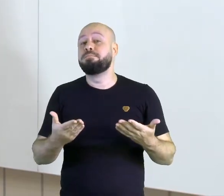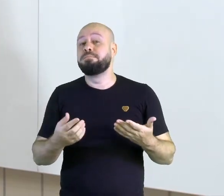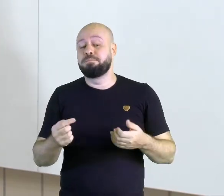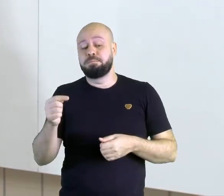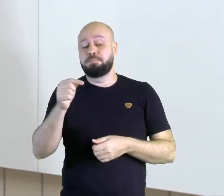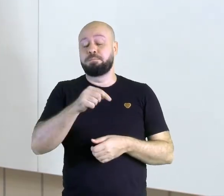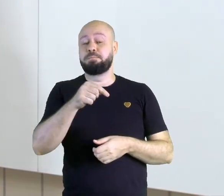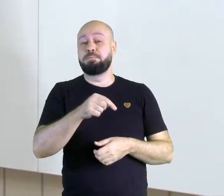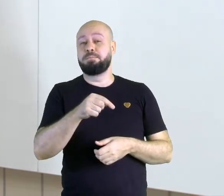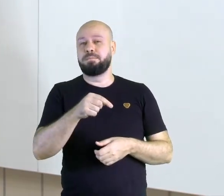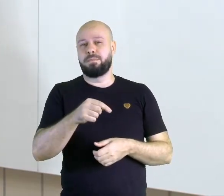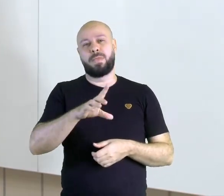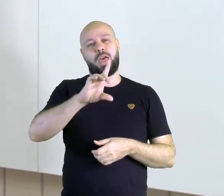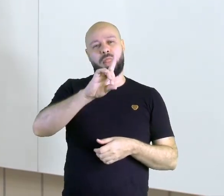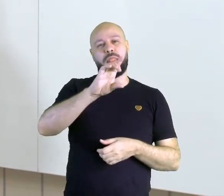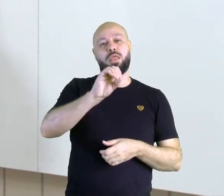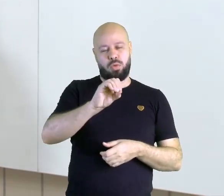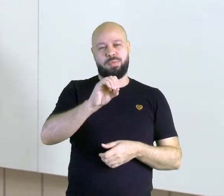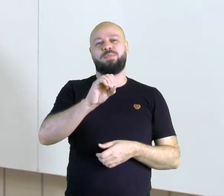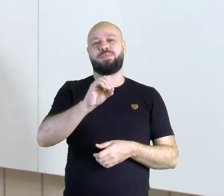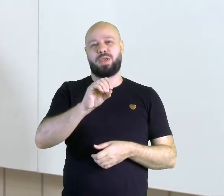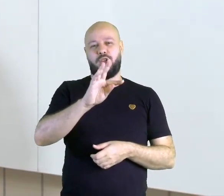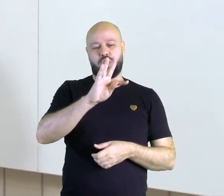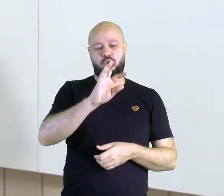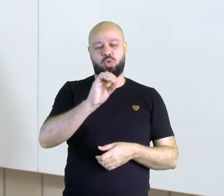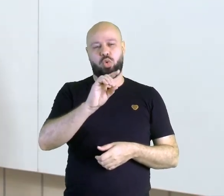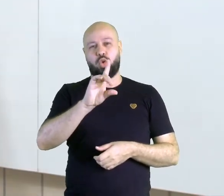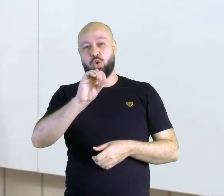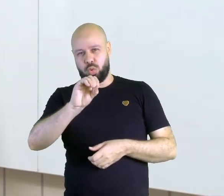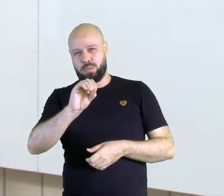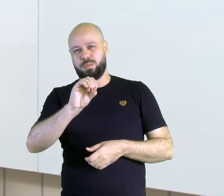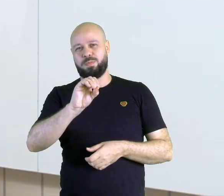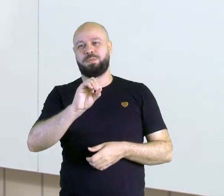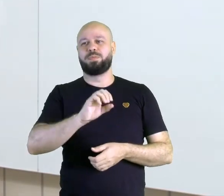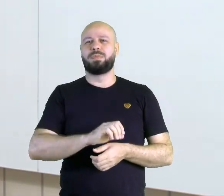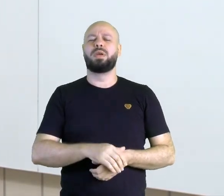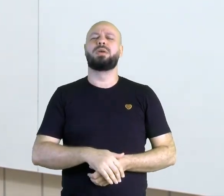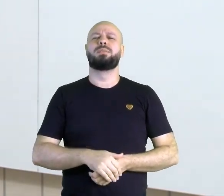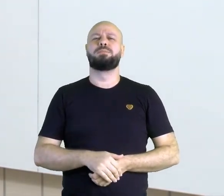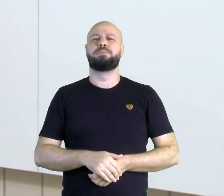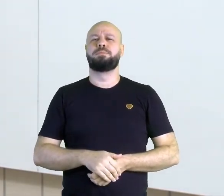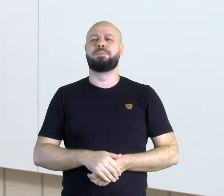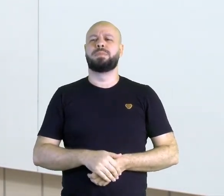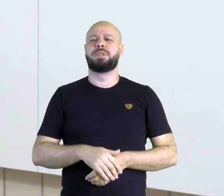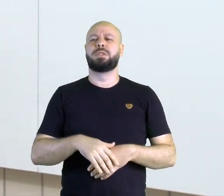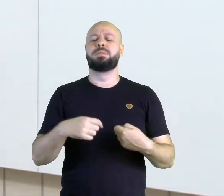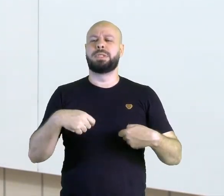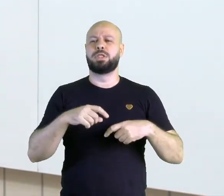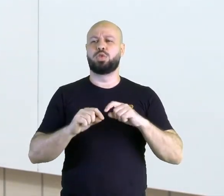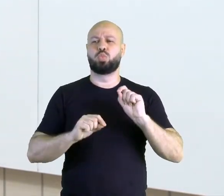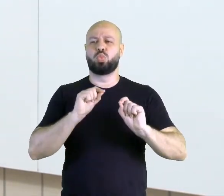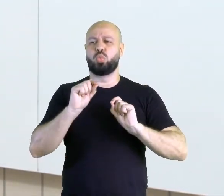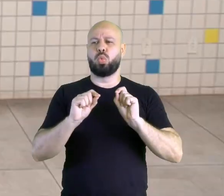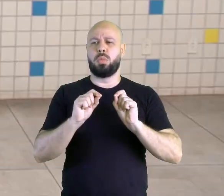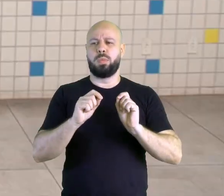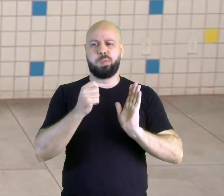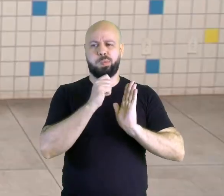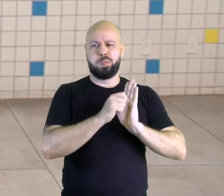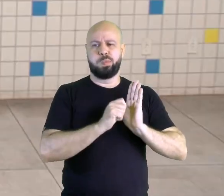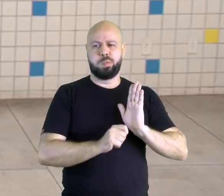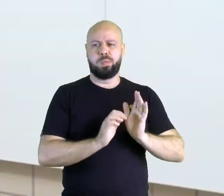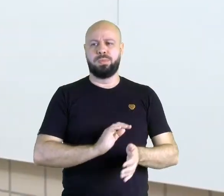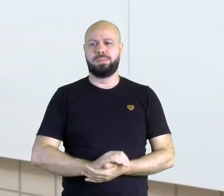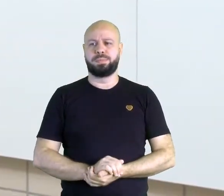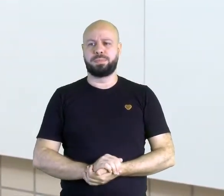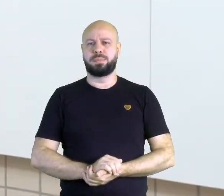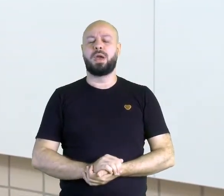present? O do, o to do, né? O verbo to do. Então, nesse caso, ele vai vir como? Eu tenho, no caso,